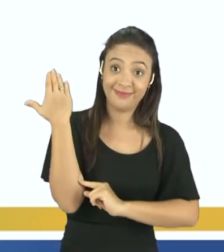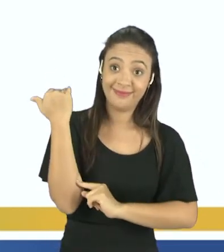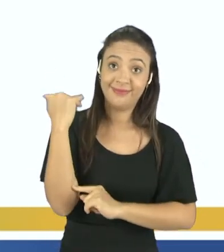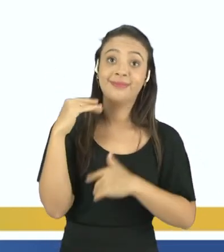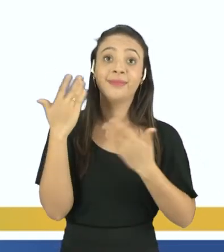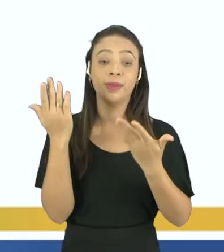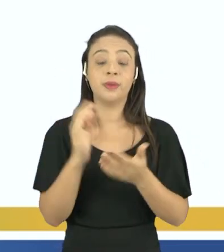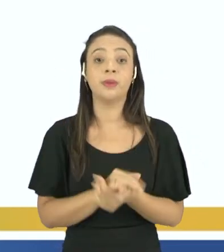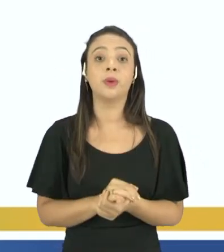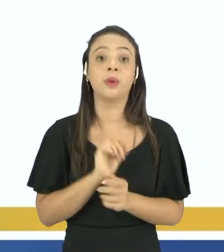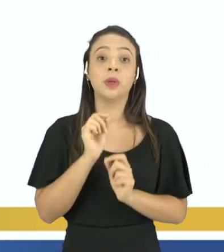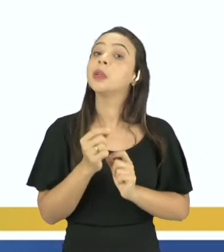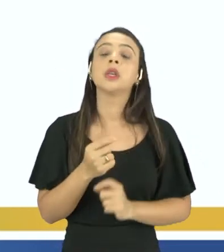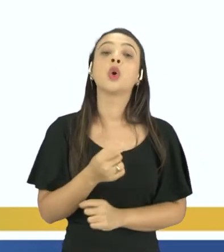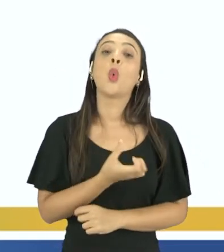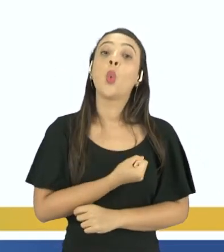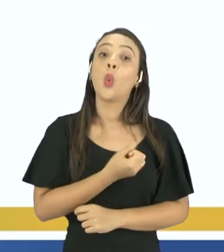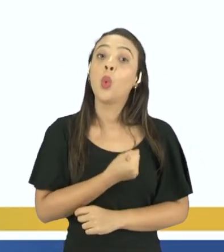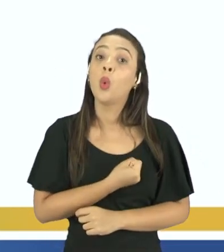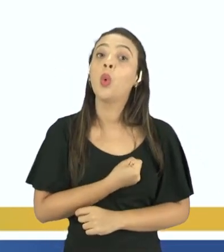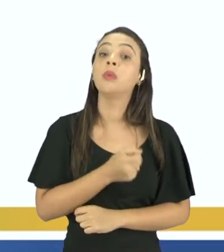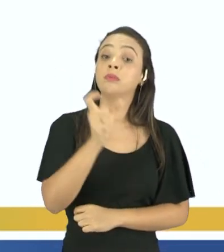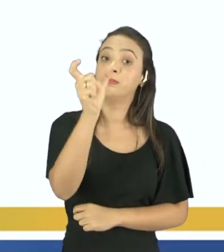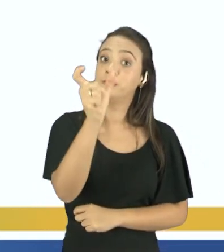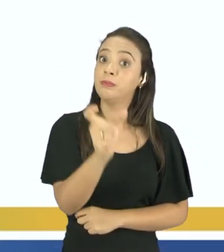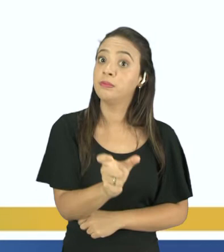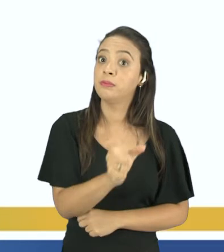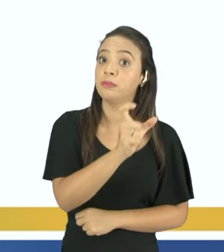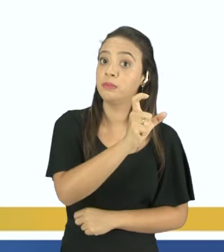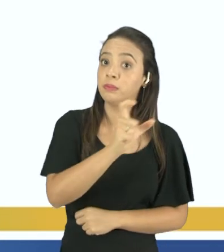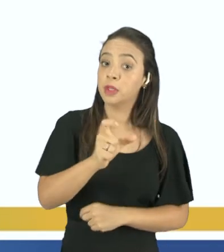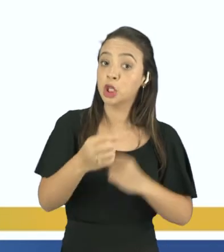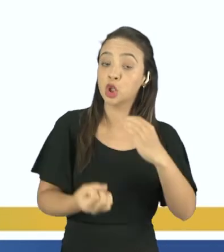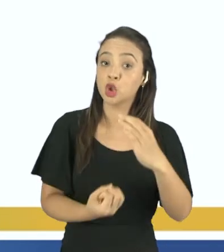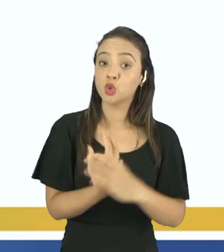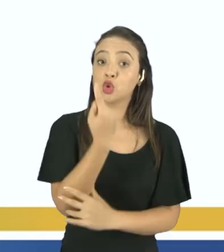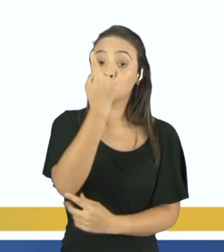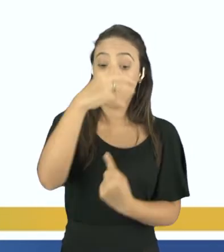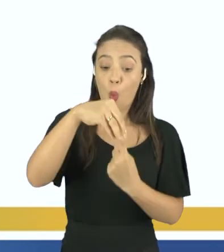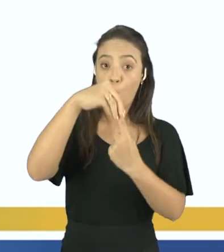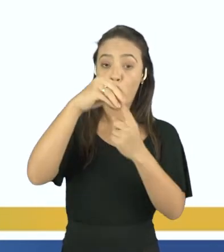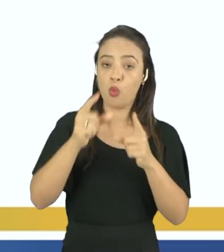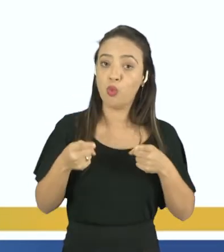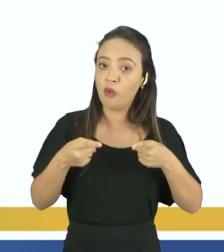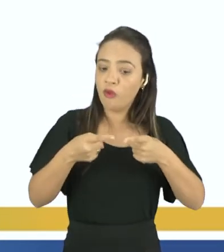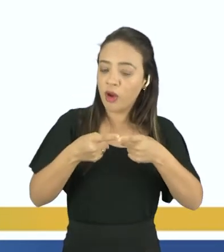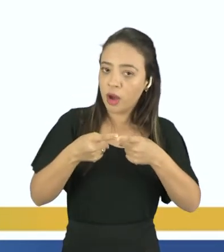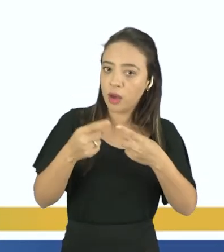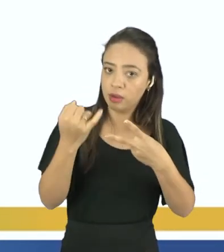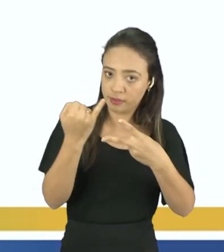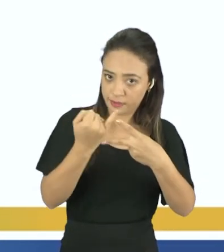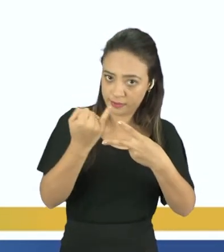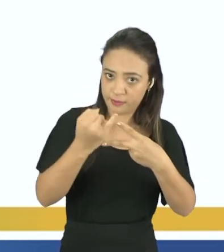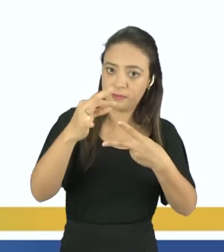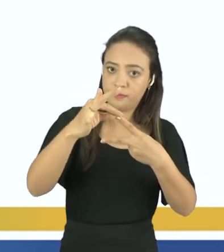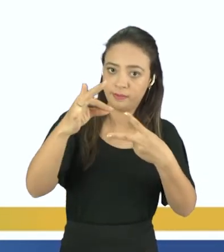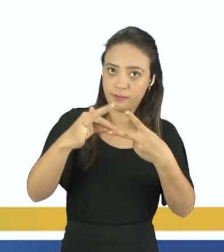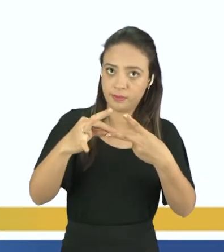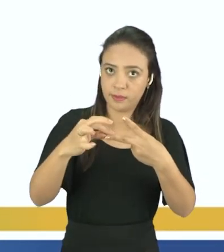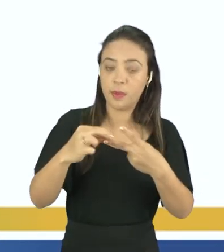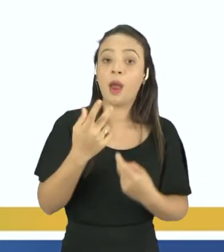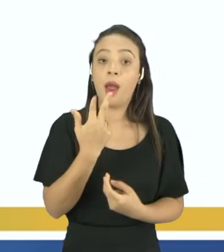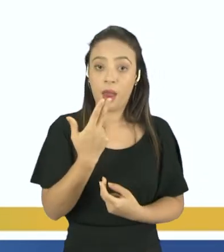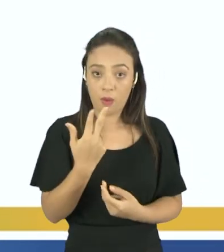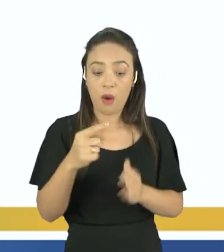que diz que o número de diagonais que partem de um único vértice de um polígono é igual a ele